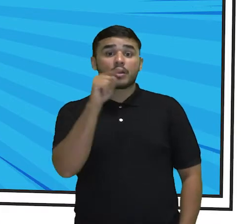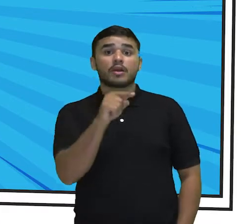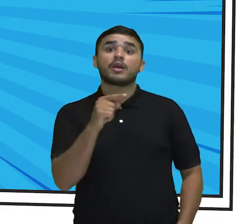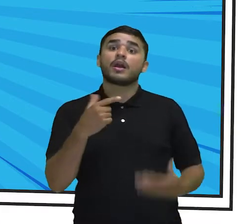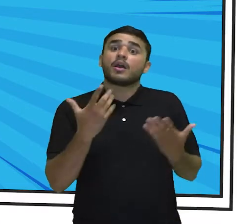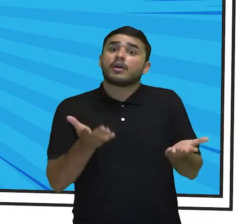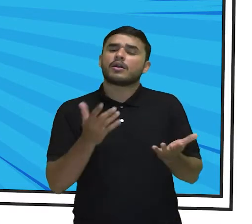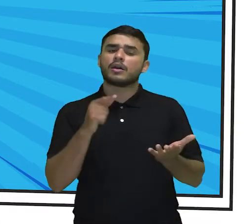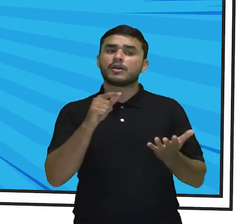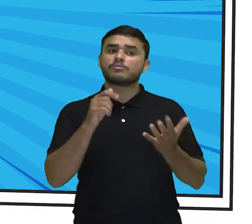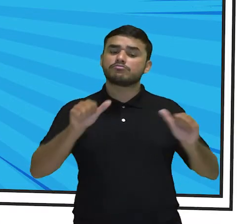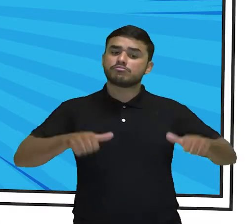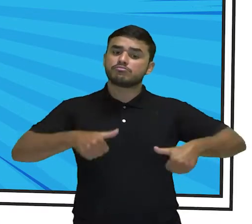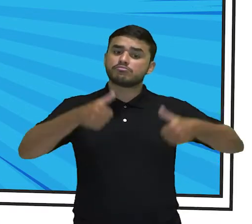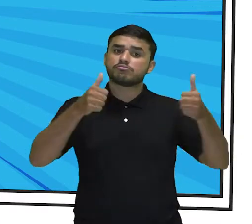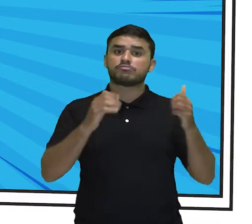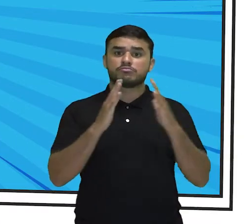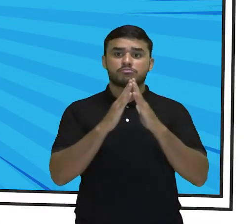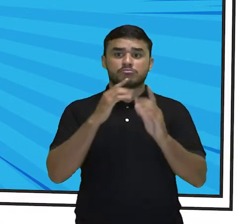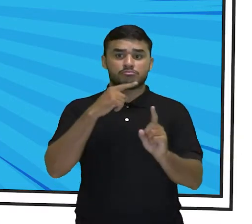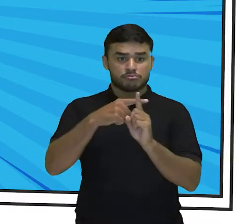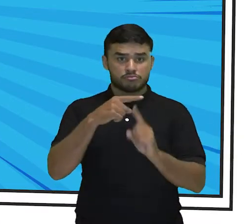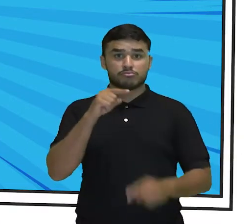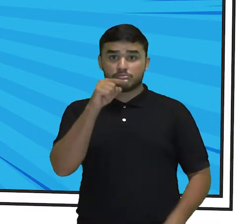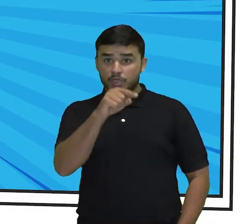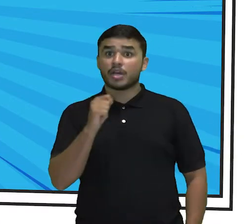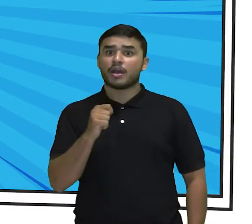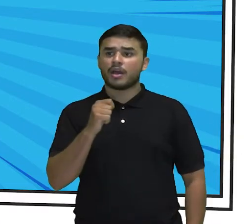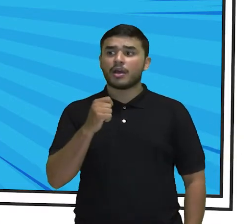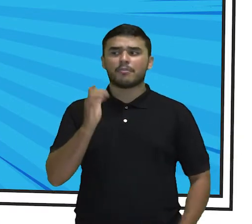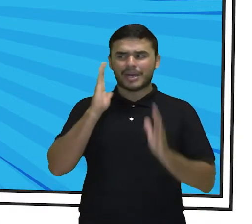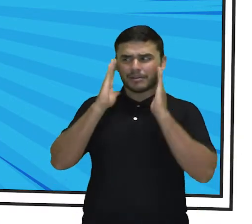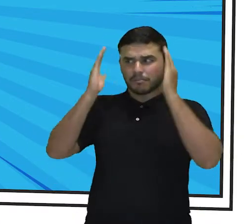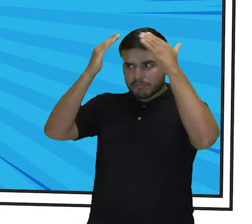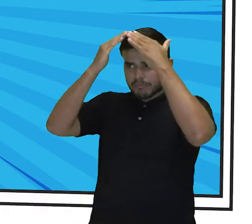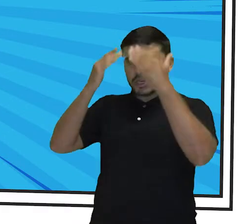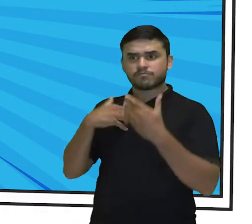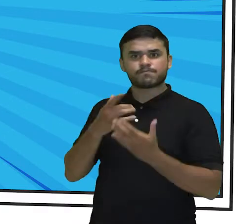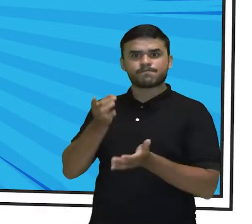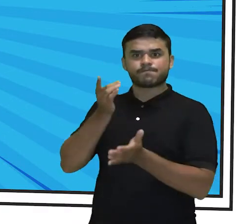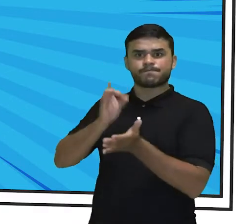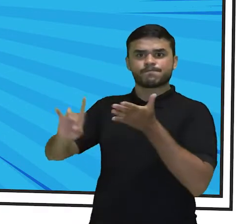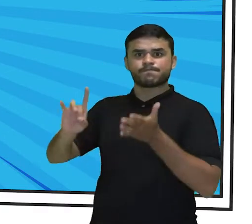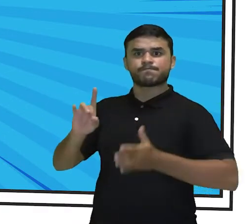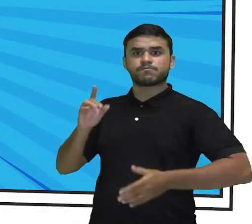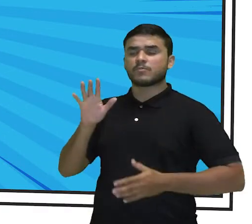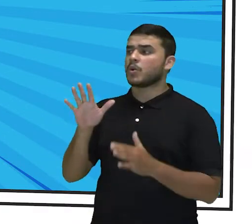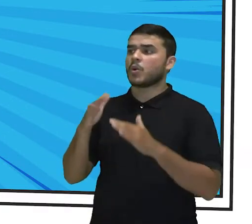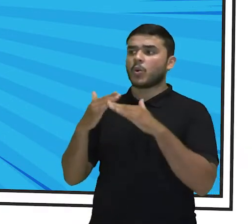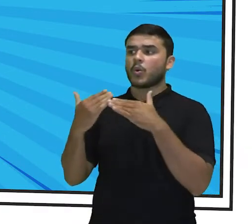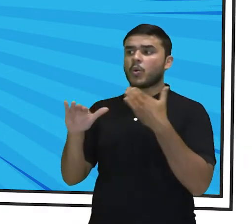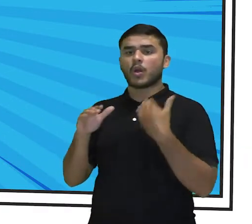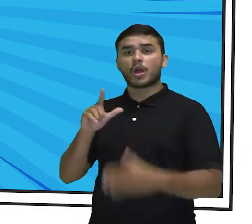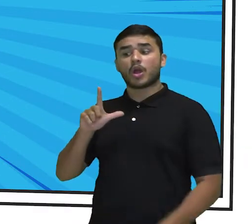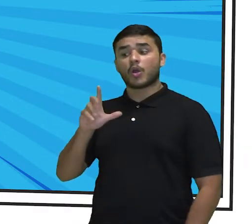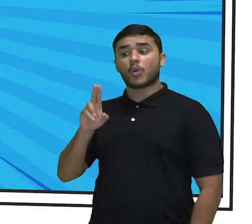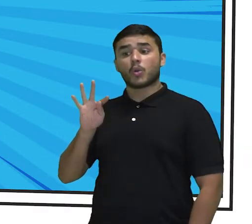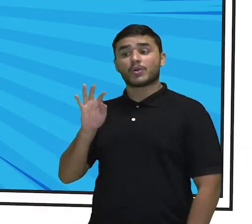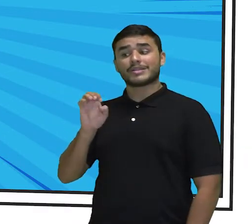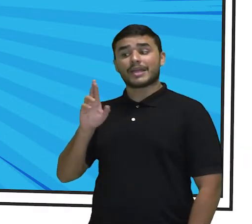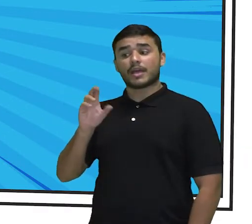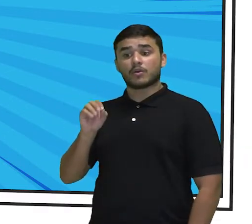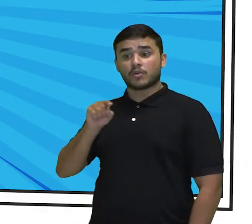melhor. Só que o Papa não aceita, excomunga Lutero. E Lutero resolve aplicar, vamos dizer assim,